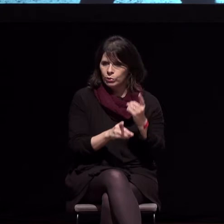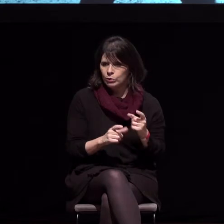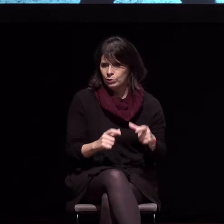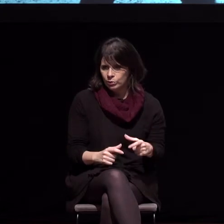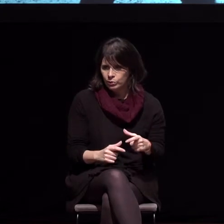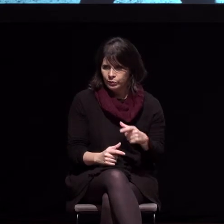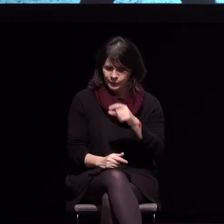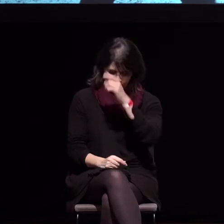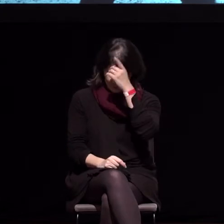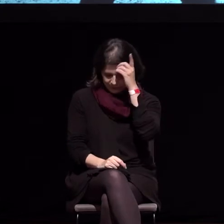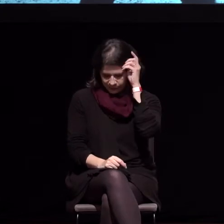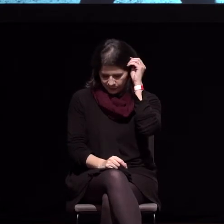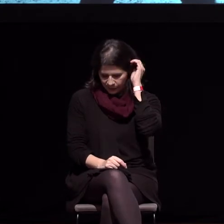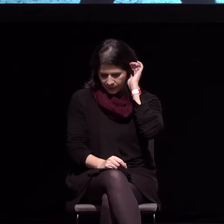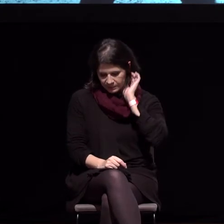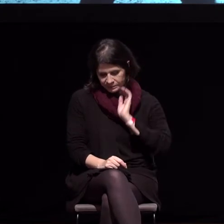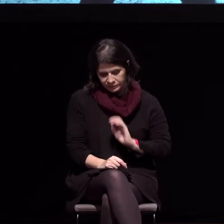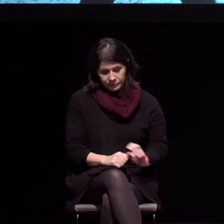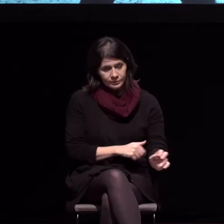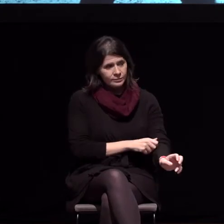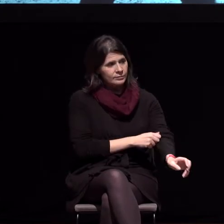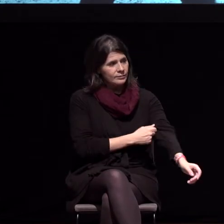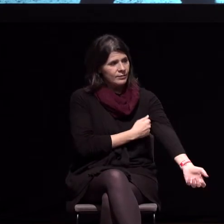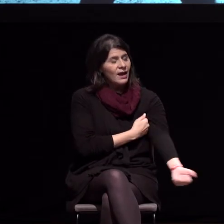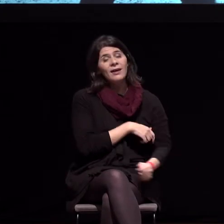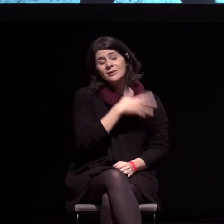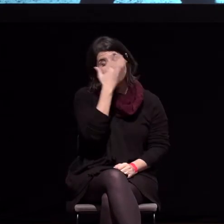Daí, eu sou esquecida.